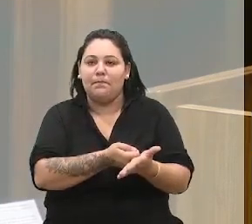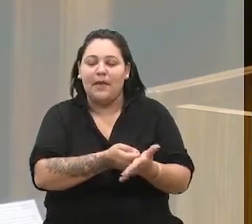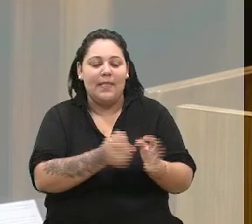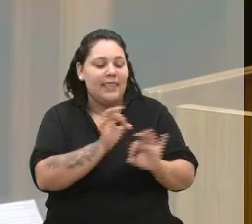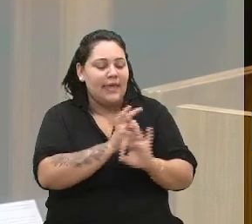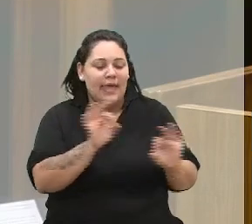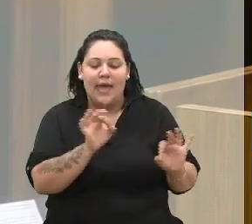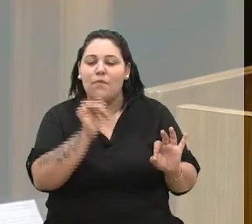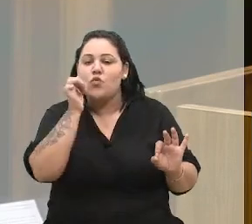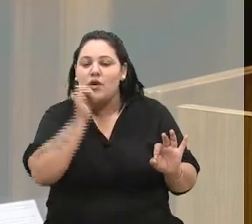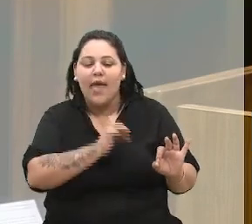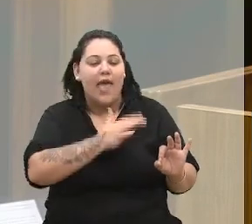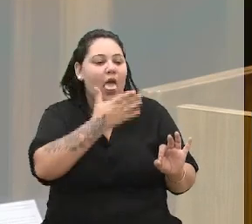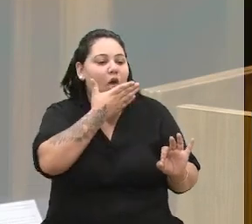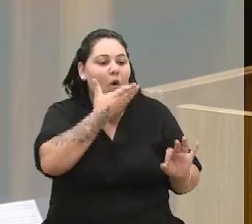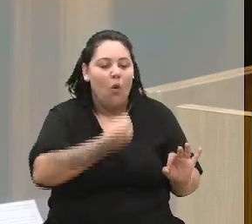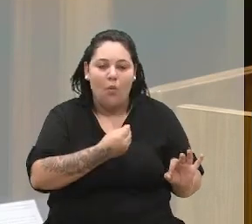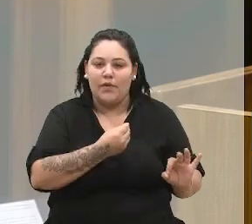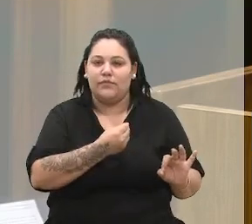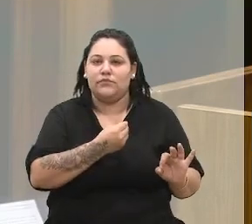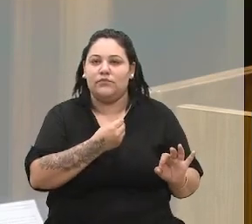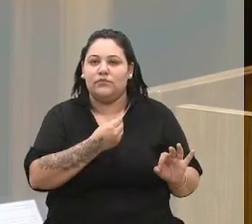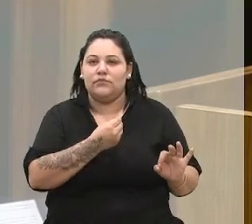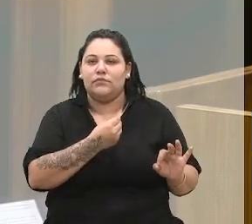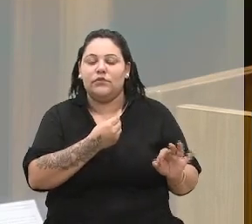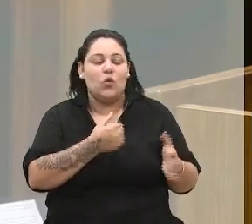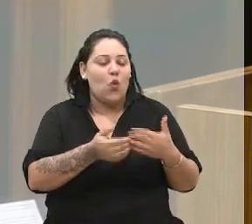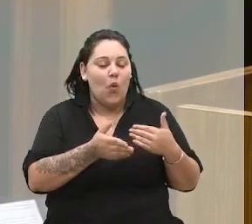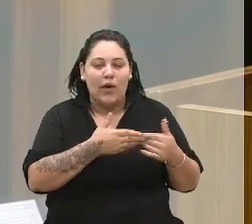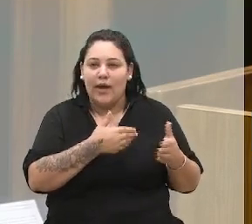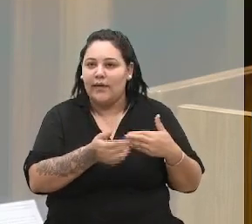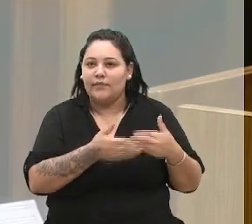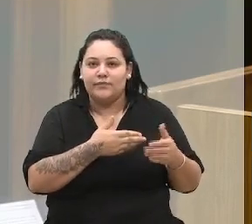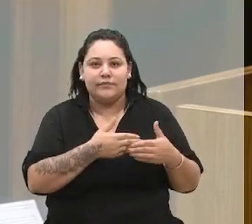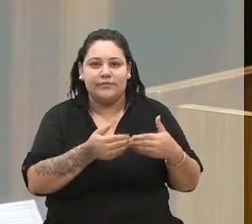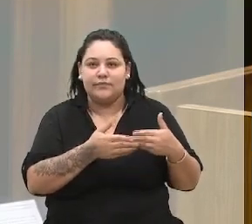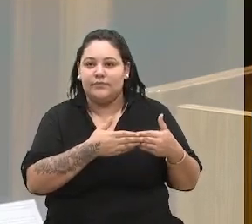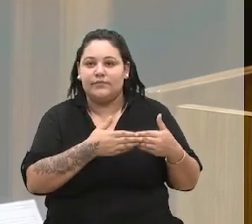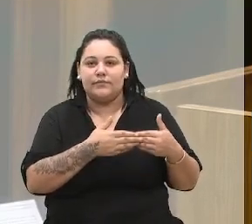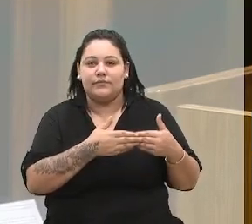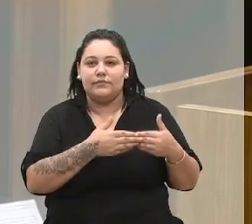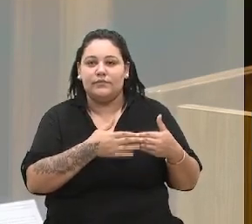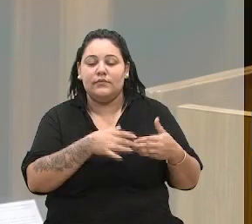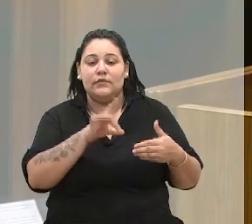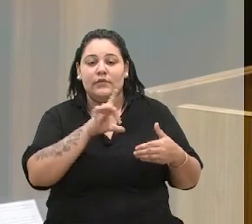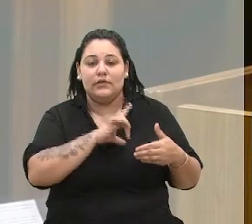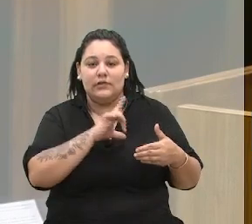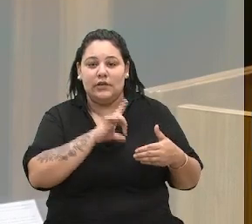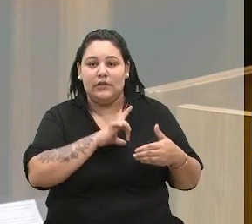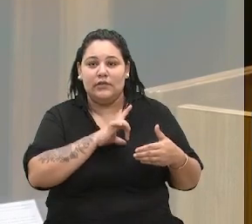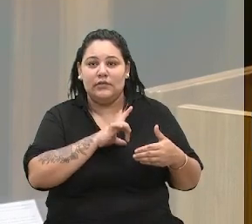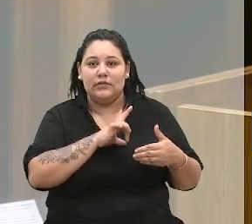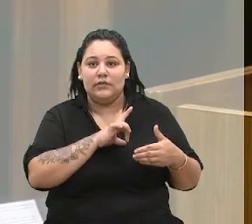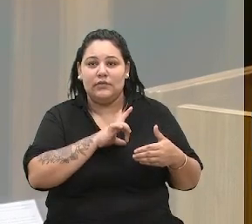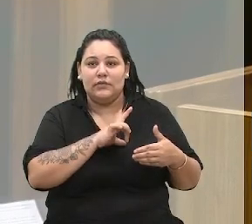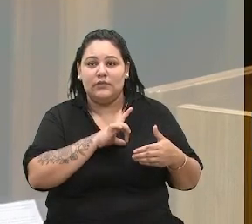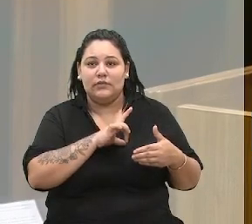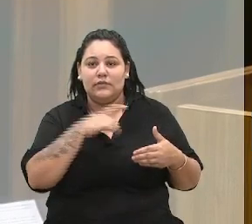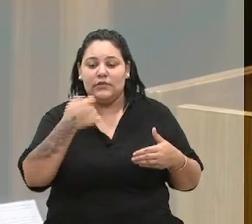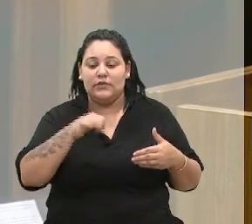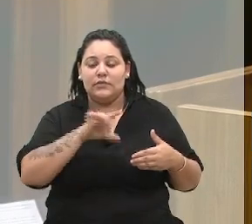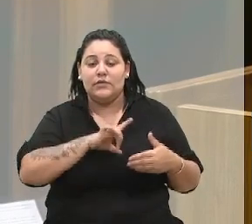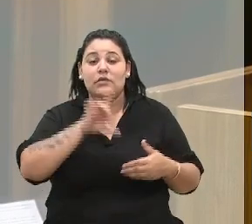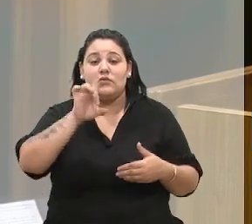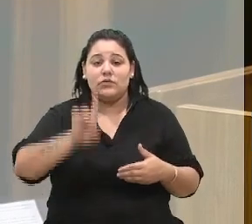homem, mulher, ou enfim, seja quem for, tenham os mesmos direitos.